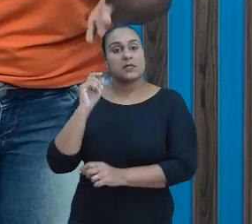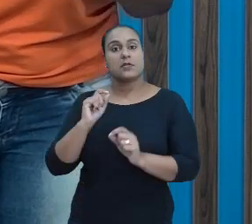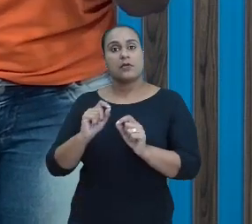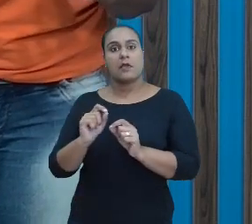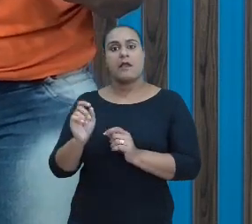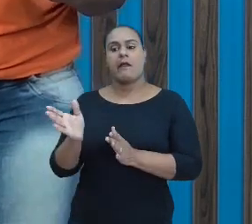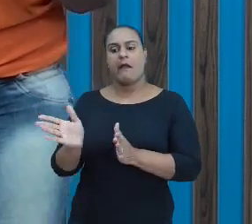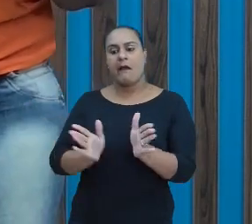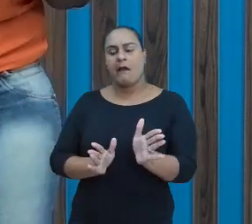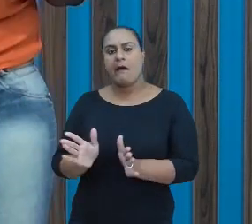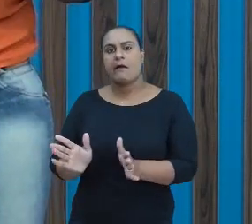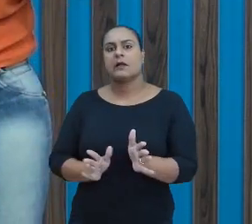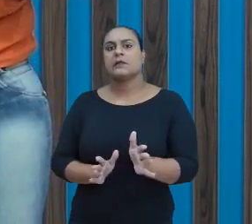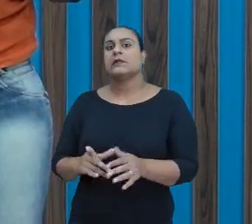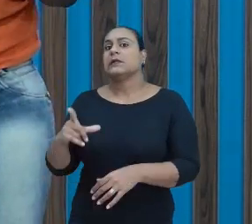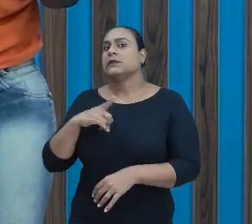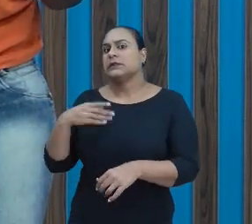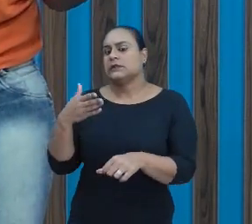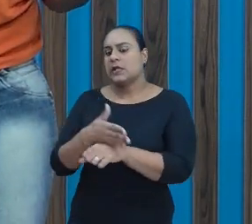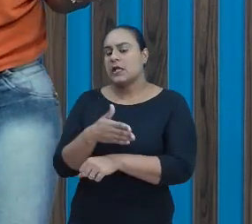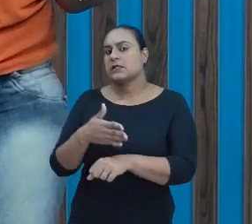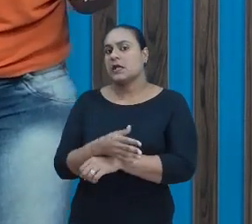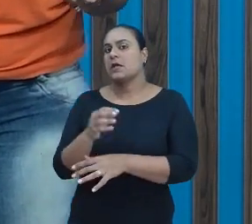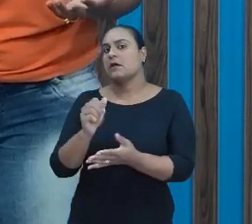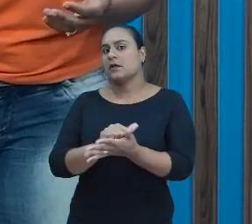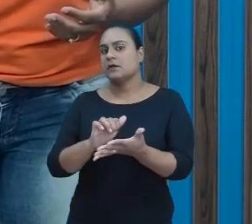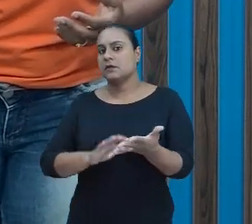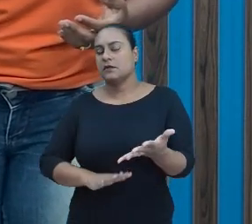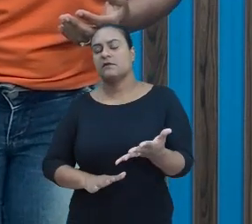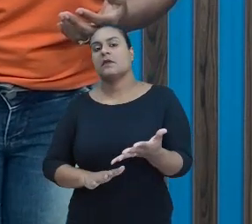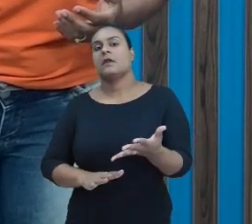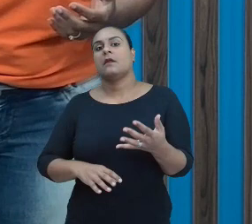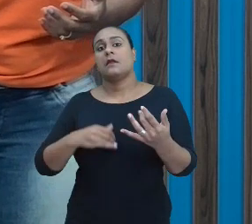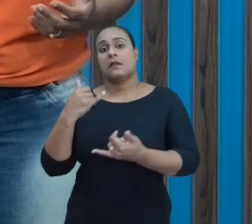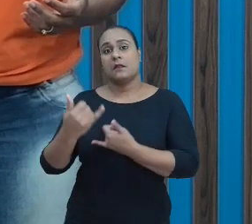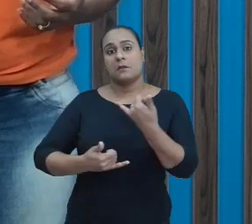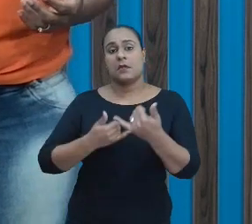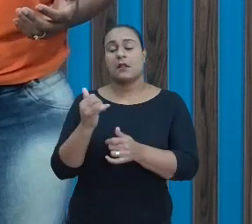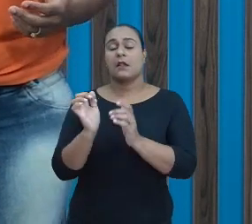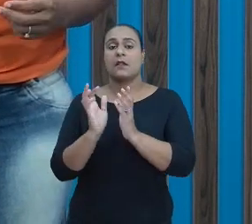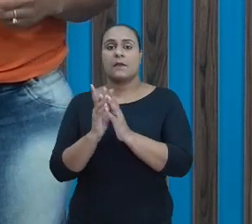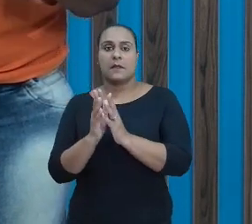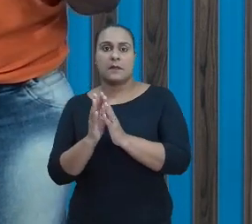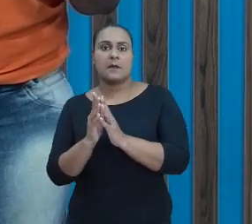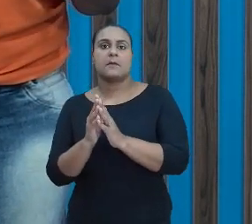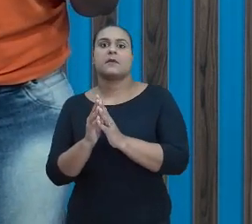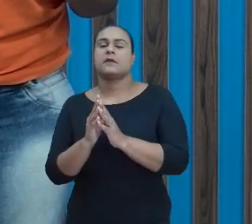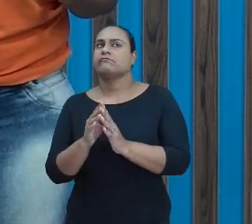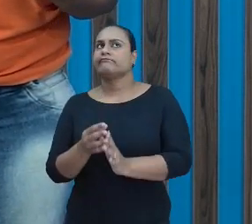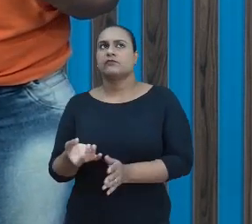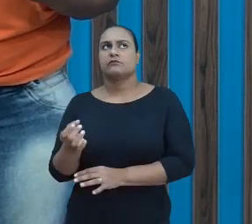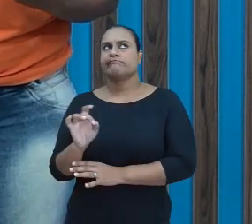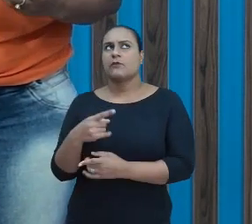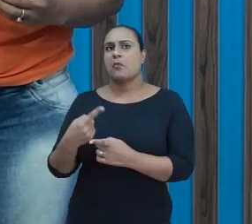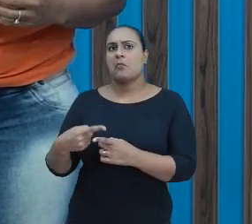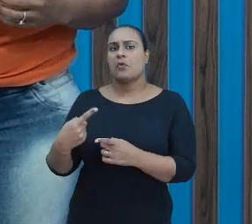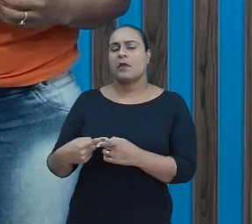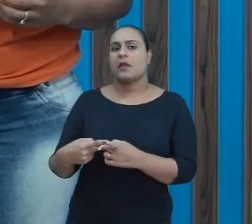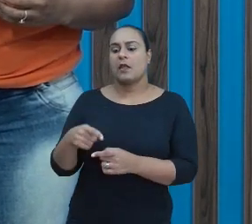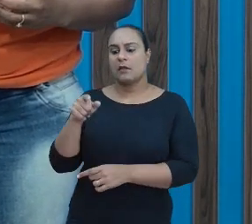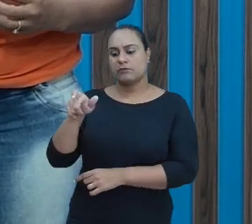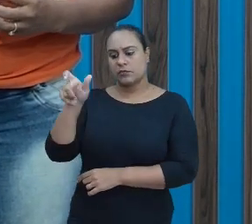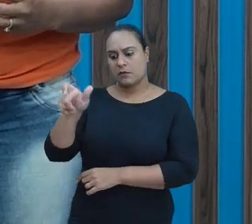É ter acesso também àquelas atividades, aquelas brincadeiras, que não é porque o estudante tem